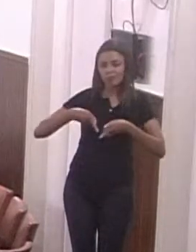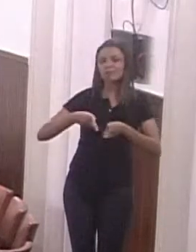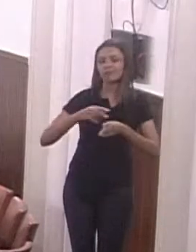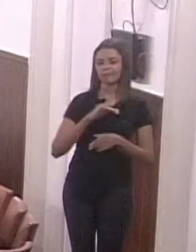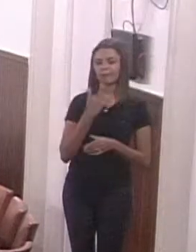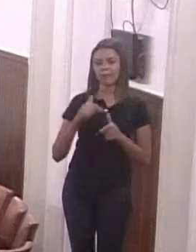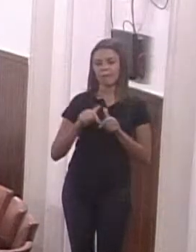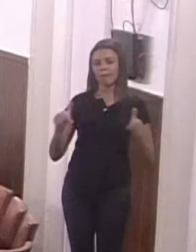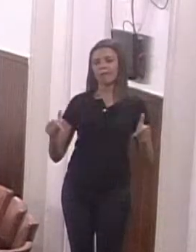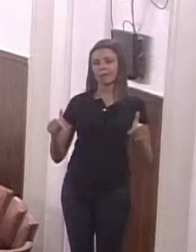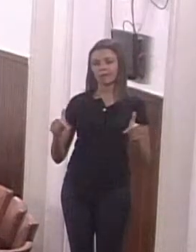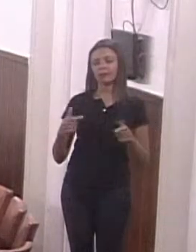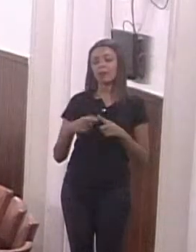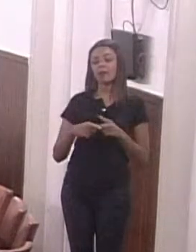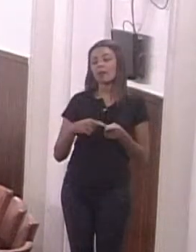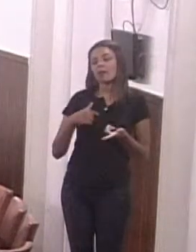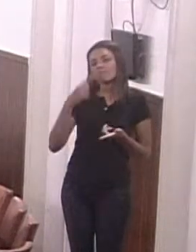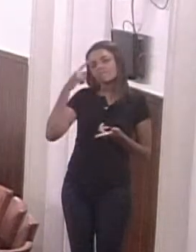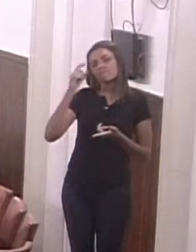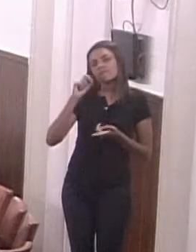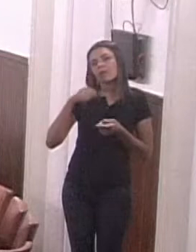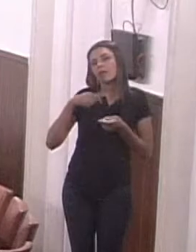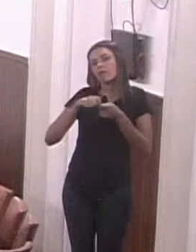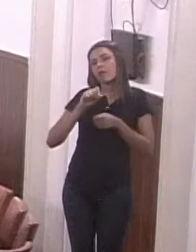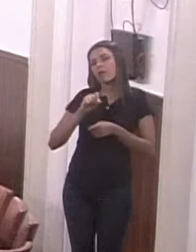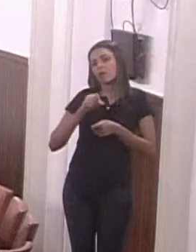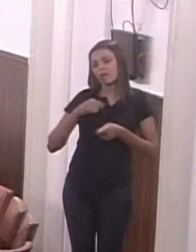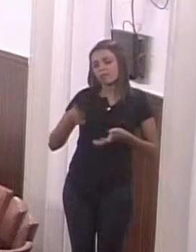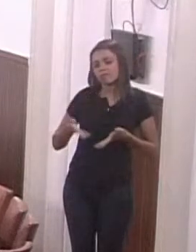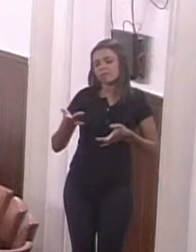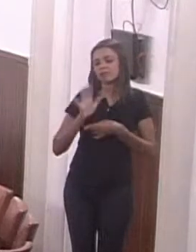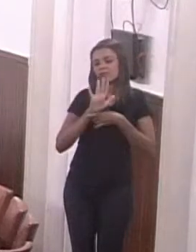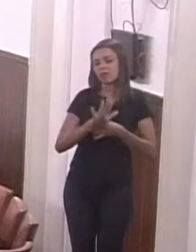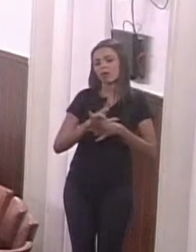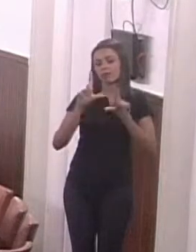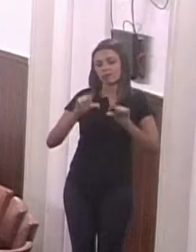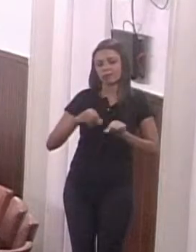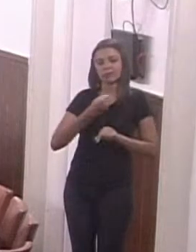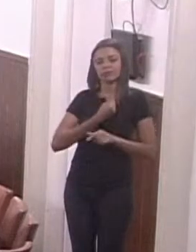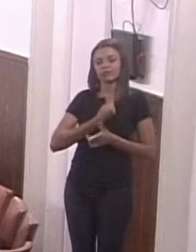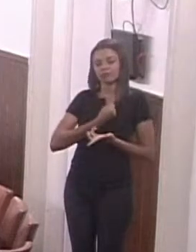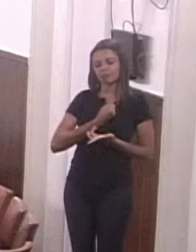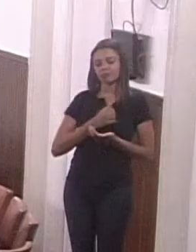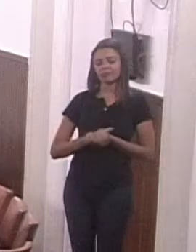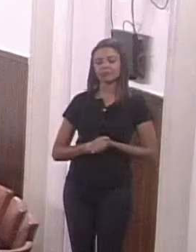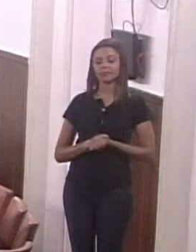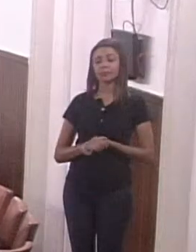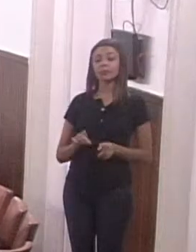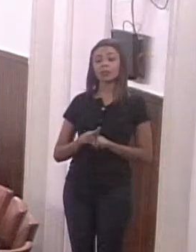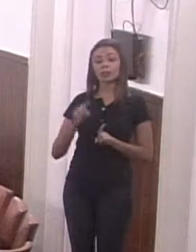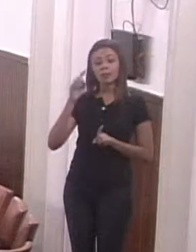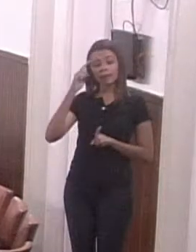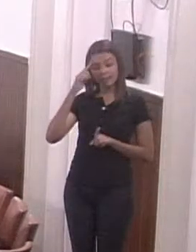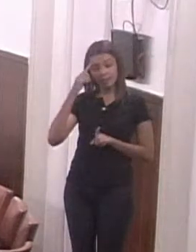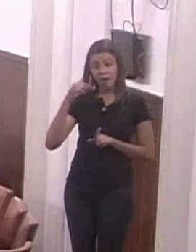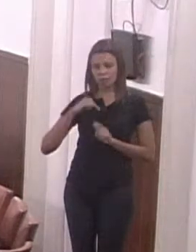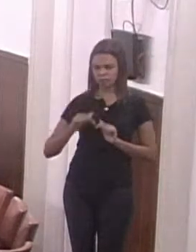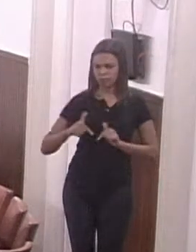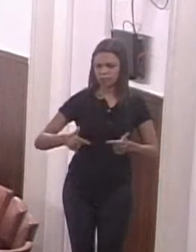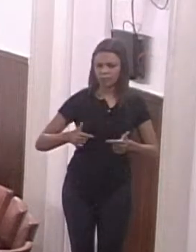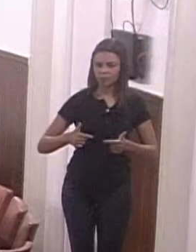morrendo mais. E aí, o que a gente pode fazer em relação a isso? E também a gente precisa pensar de forma